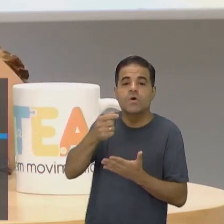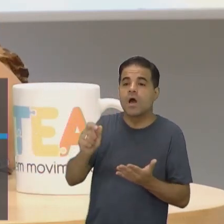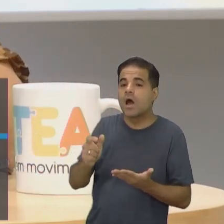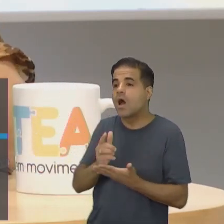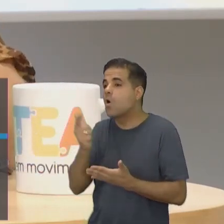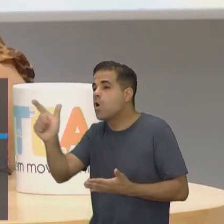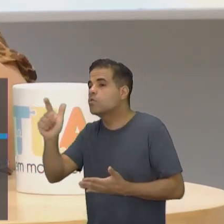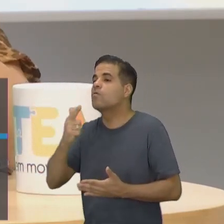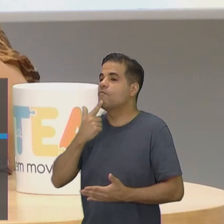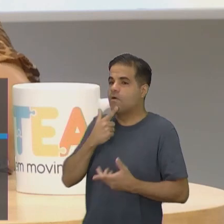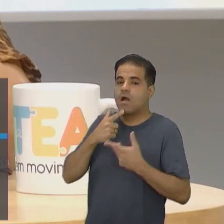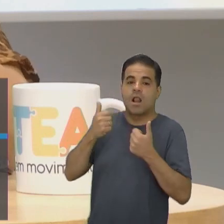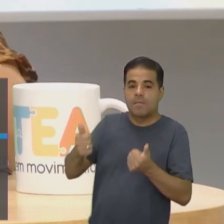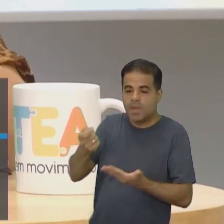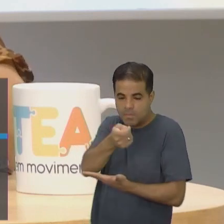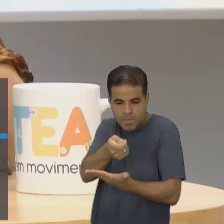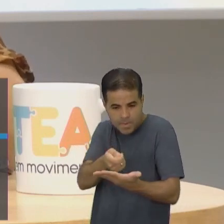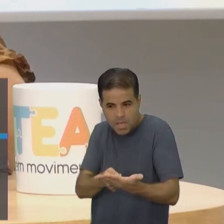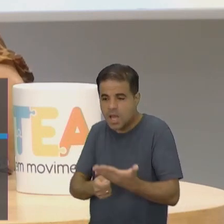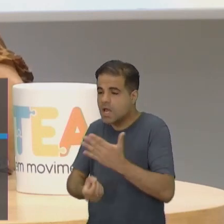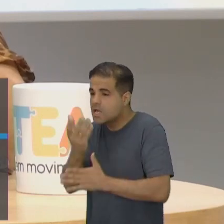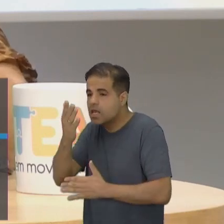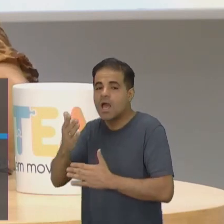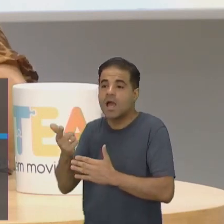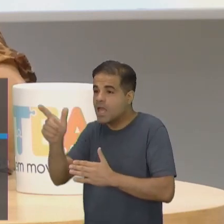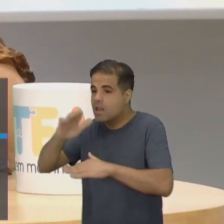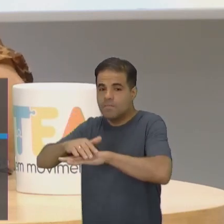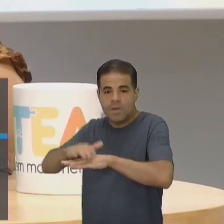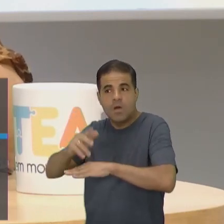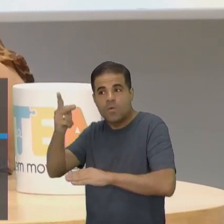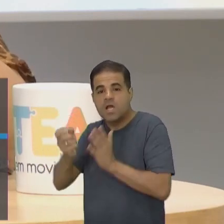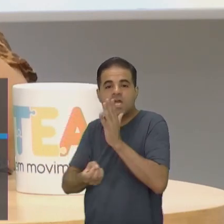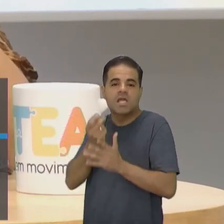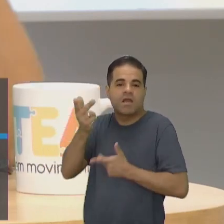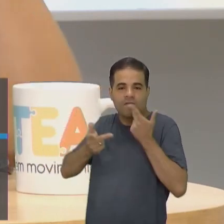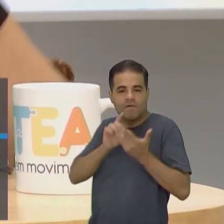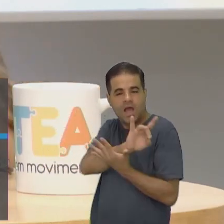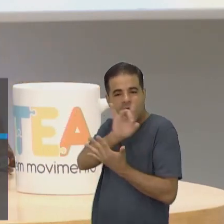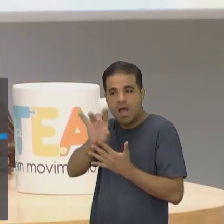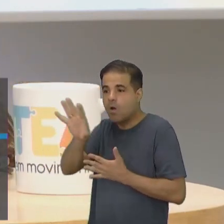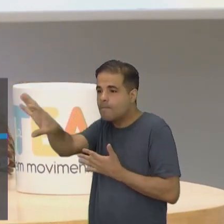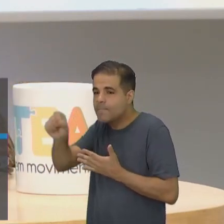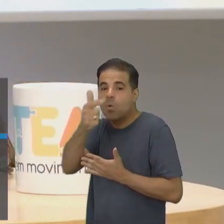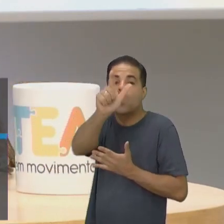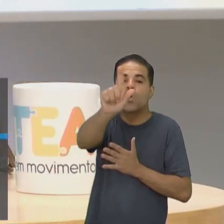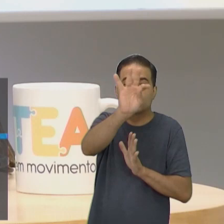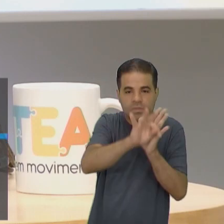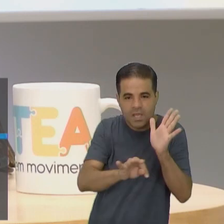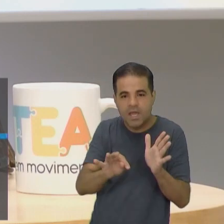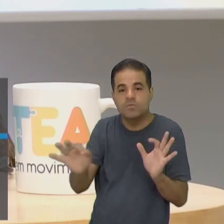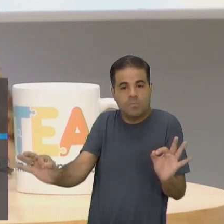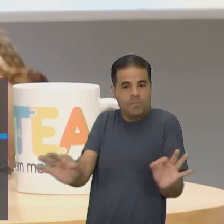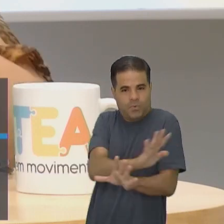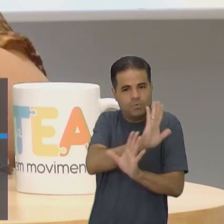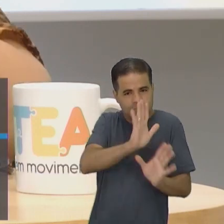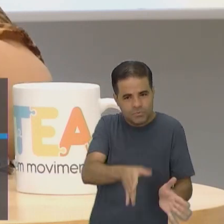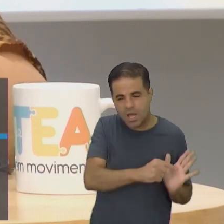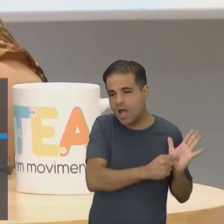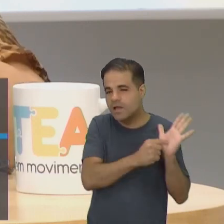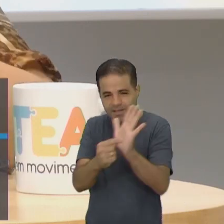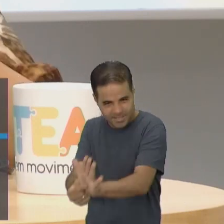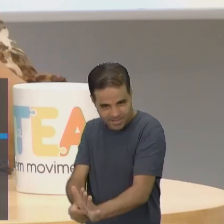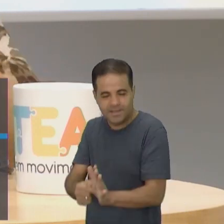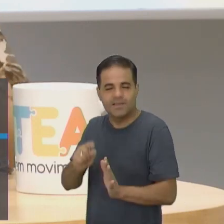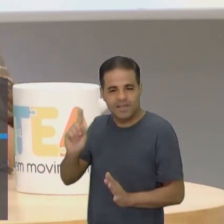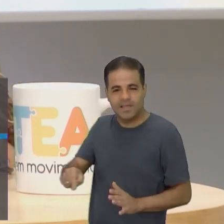é muito bom para poder ficar produzindo isso, então ele vai lá e ele cria as falas, ou já pega de um texto pré-existente, que nós